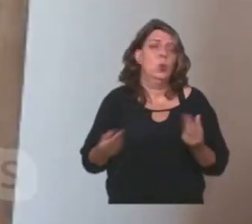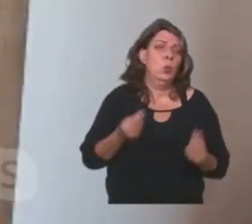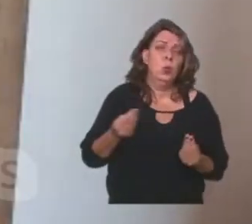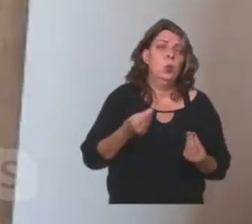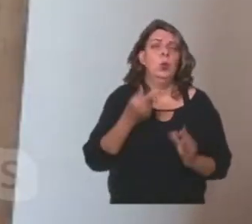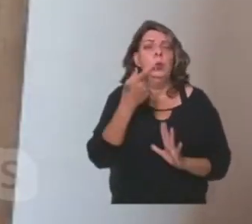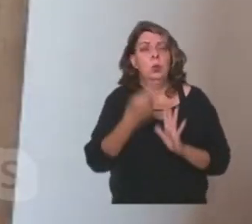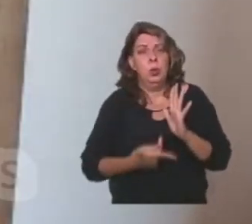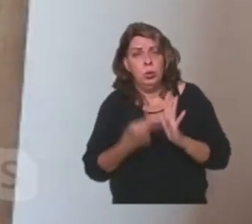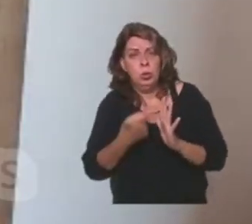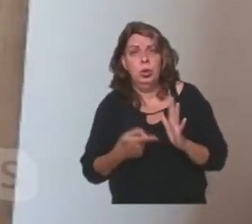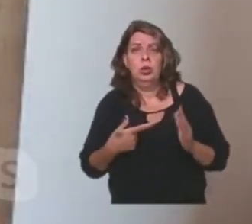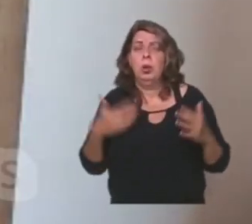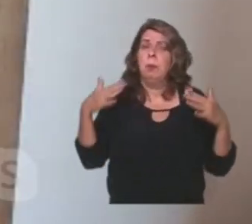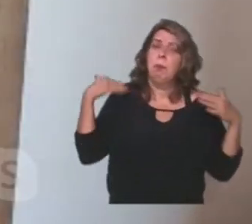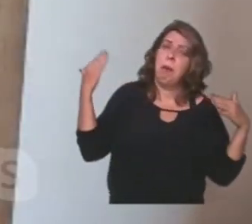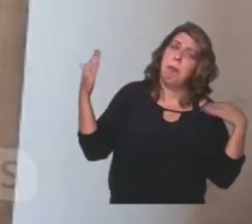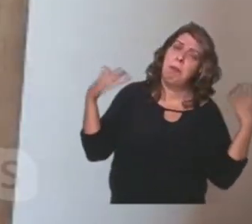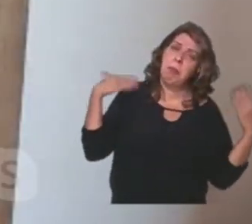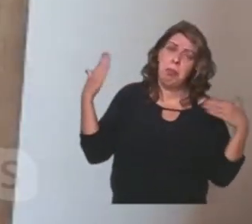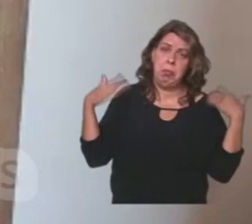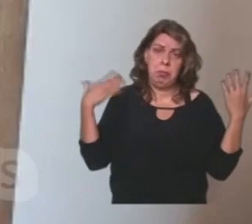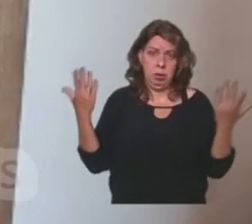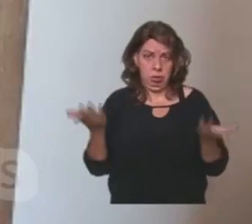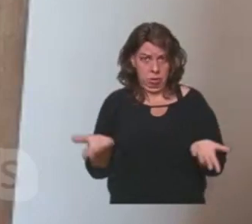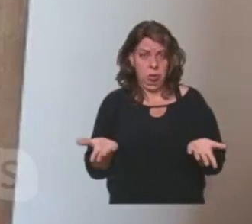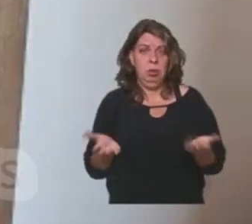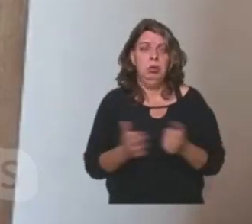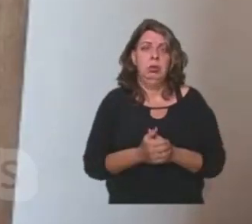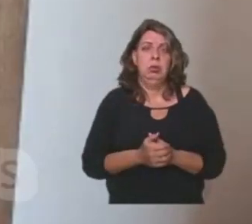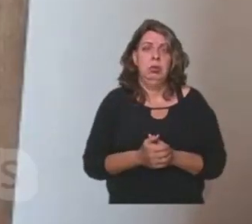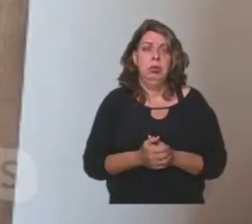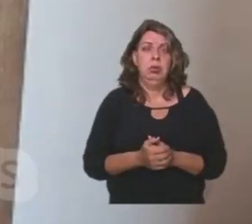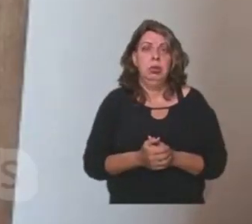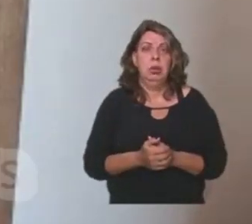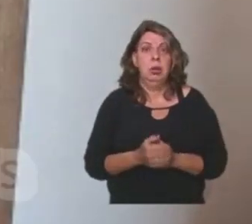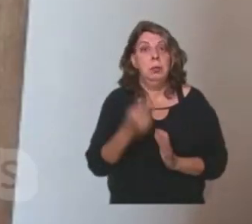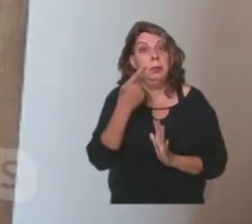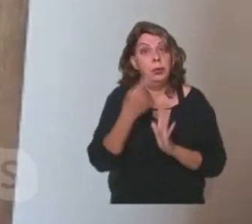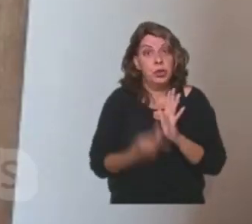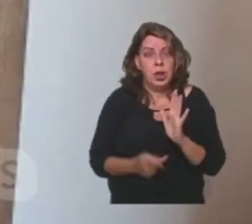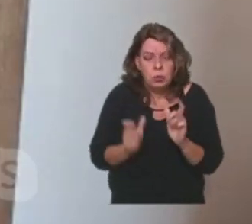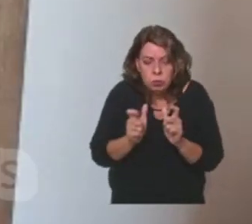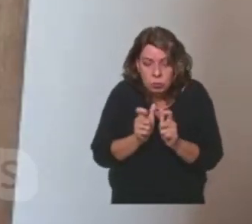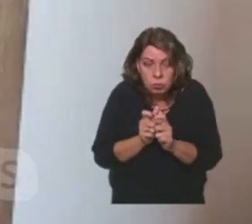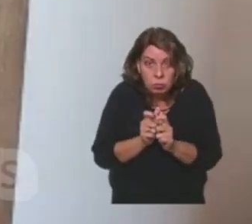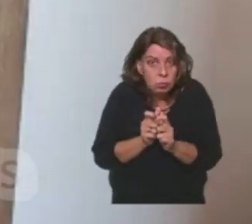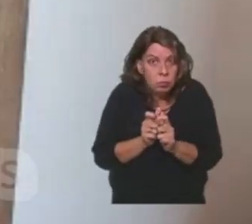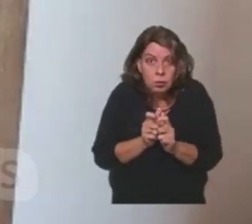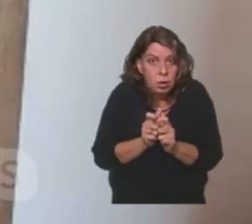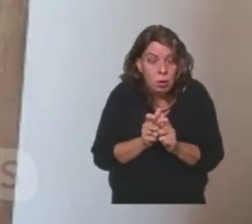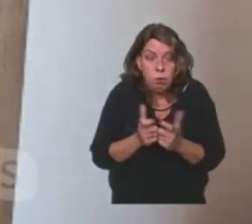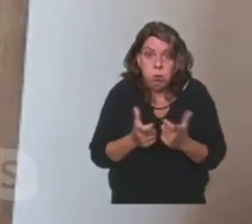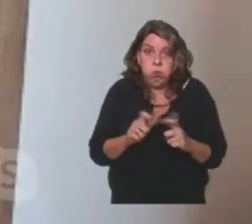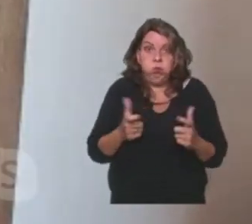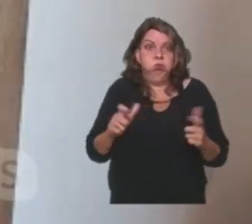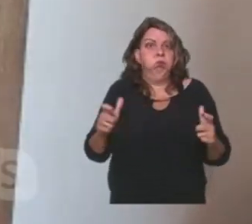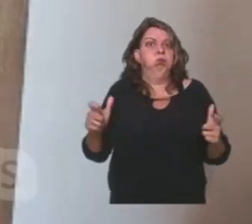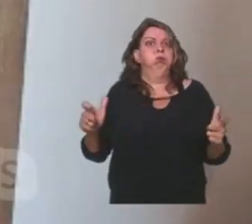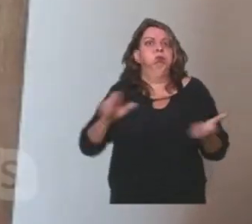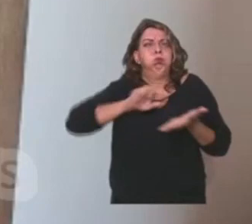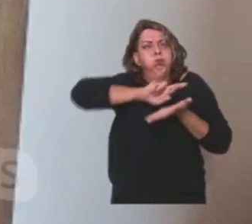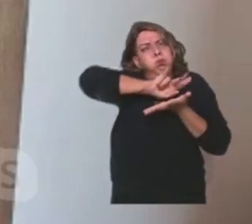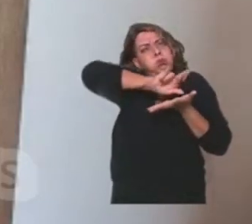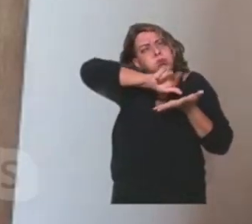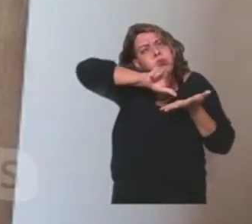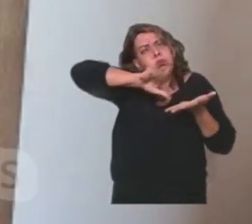projetos, com passeios. Enfim, é um projeto, como você fala, muito amplo, né? É, a dimensão do trabalho do GAC